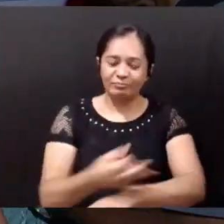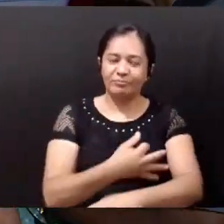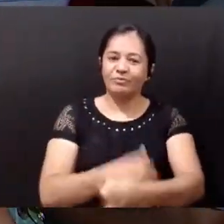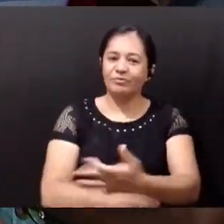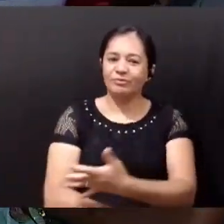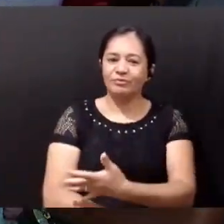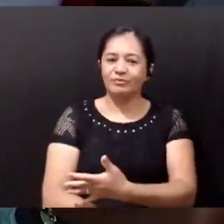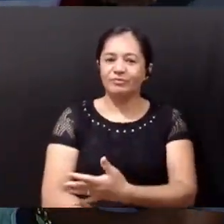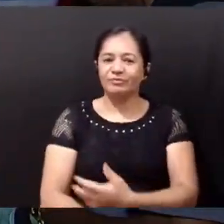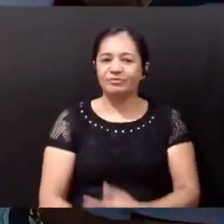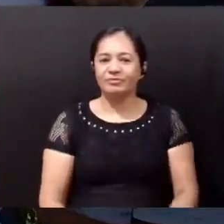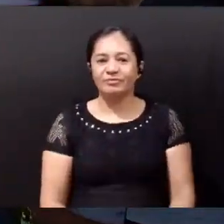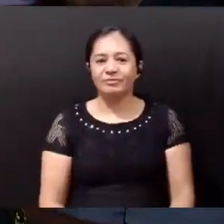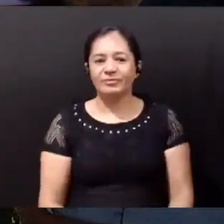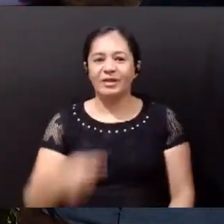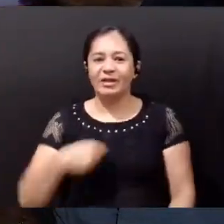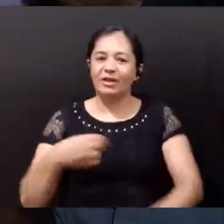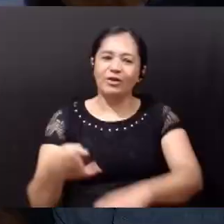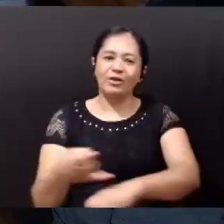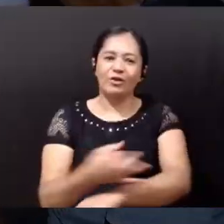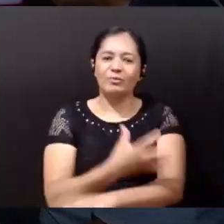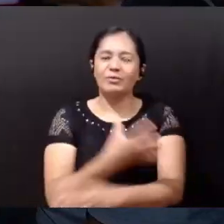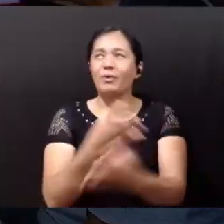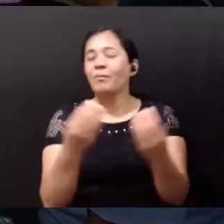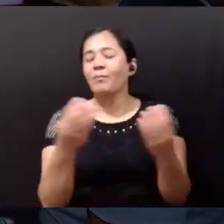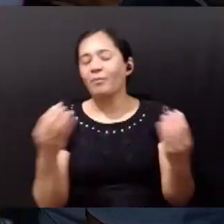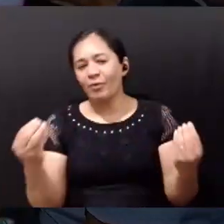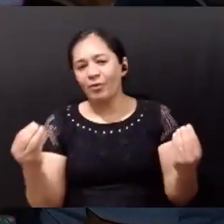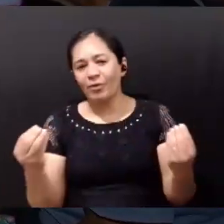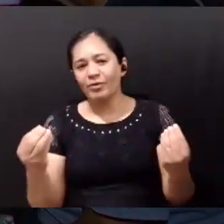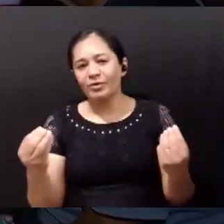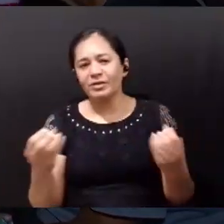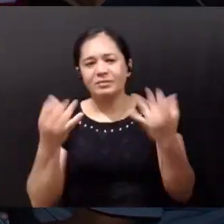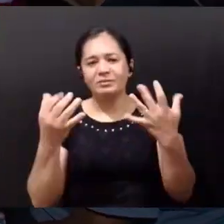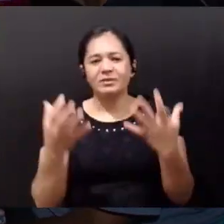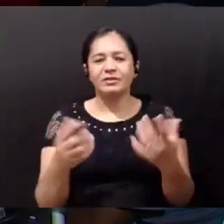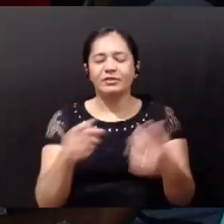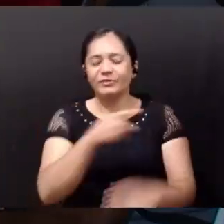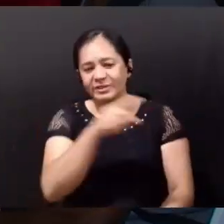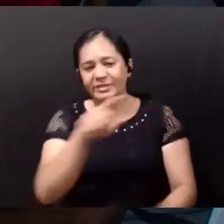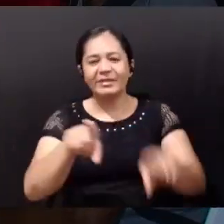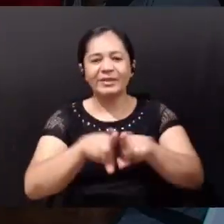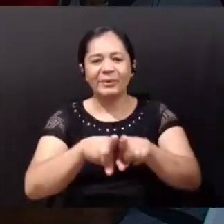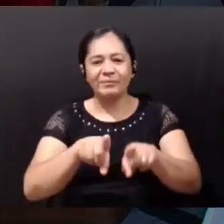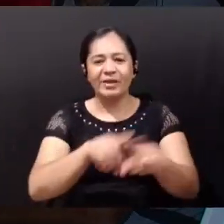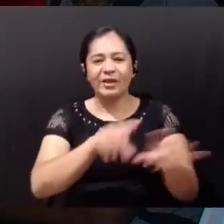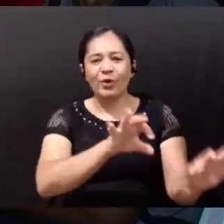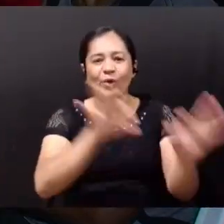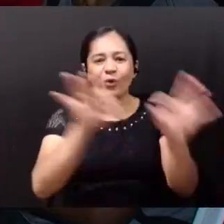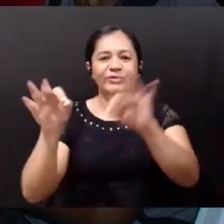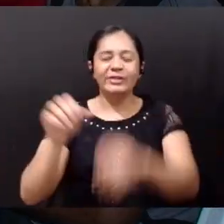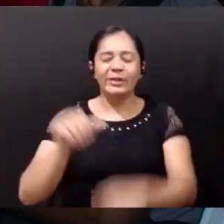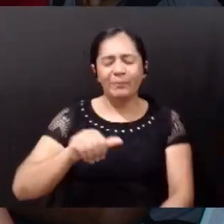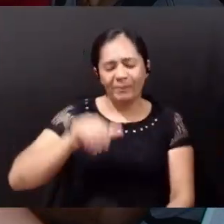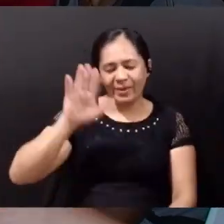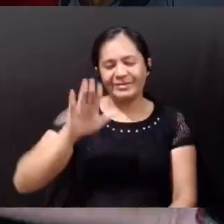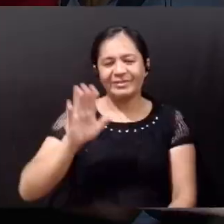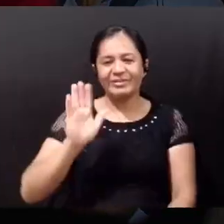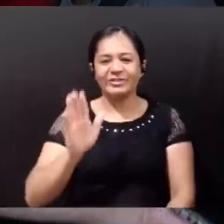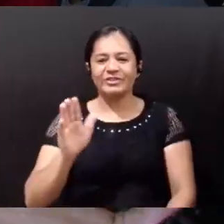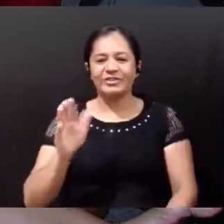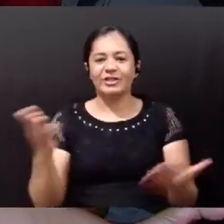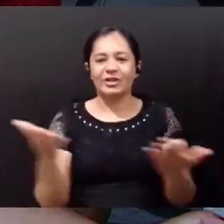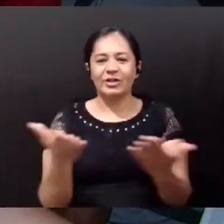me emocionei muitas vezes, em muitas falas, e você vai aí conferir um pouquinho mais do que foi esse